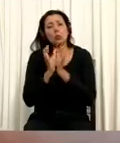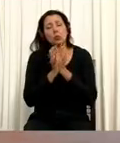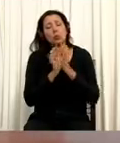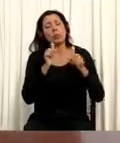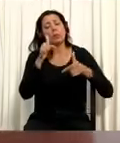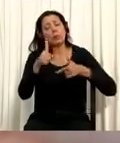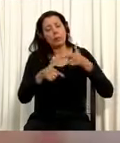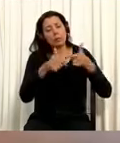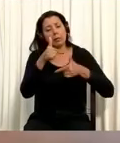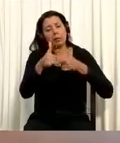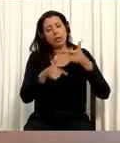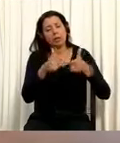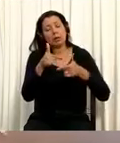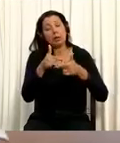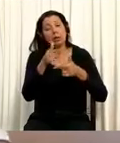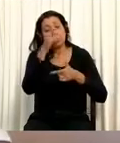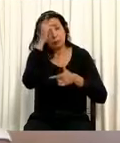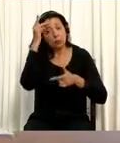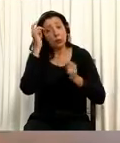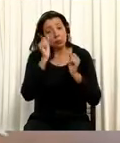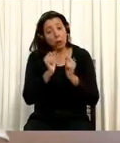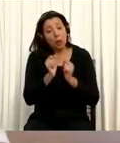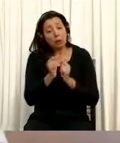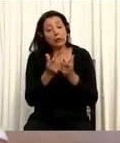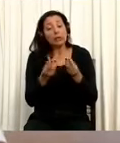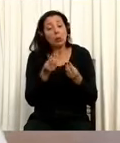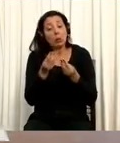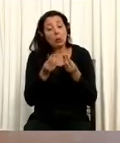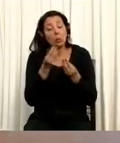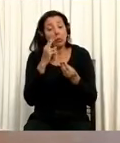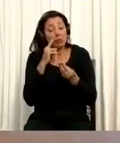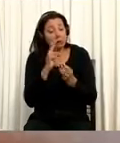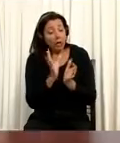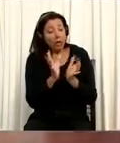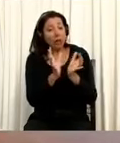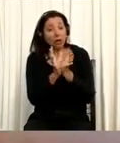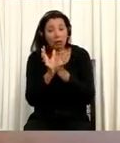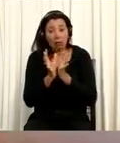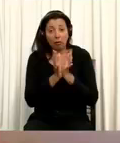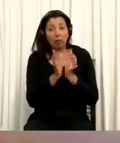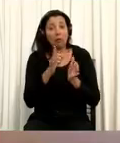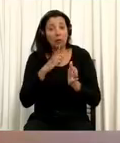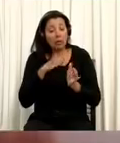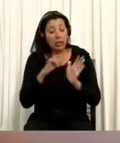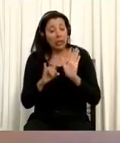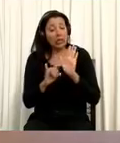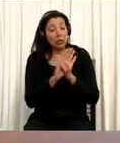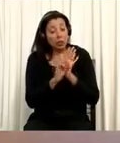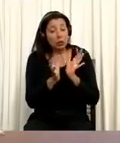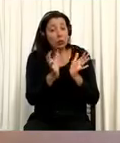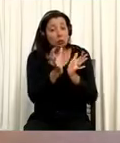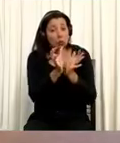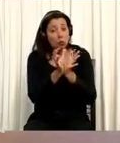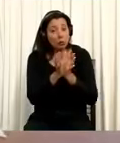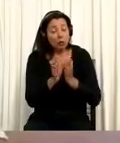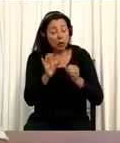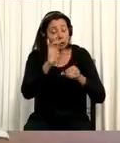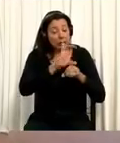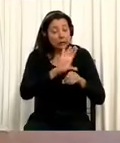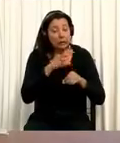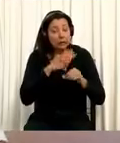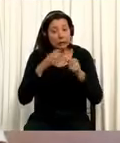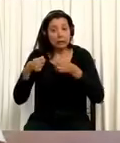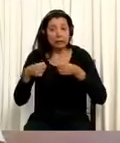de que as pessoas possam se ver enquanto classe, né, e ter uma identidade de classe que coloca no centro a